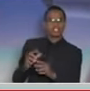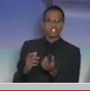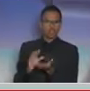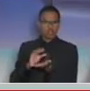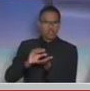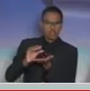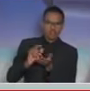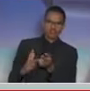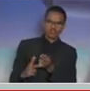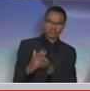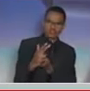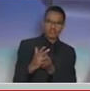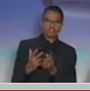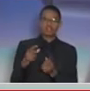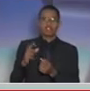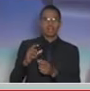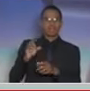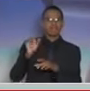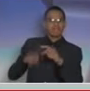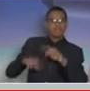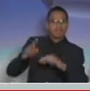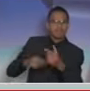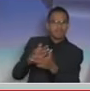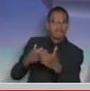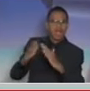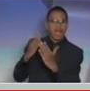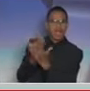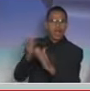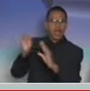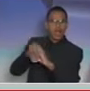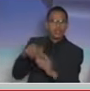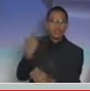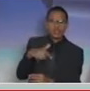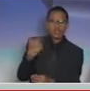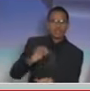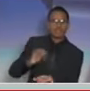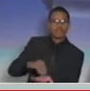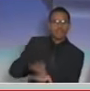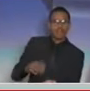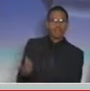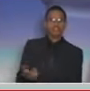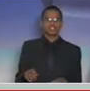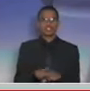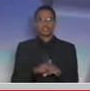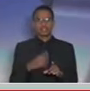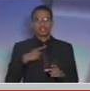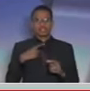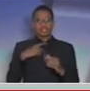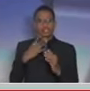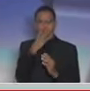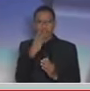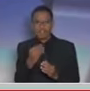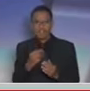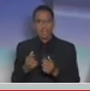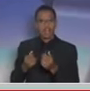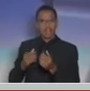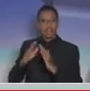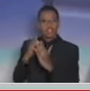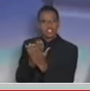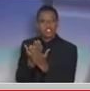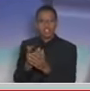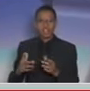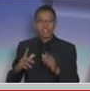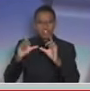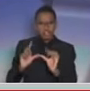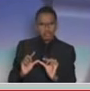não tem material nas escolas, não tem, diminuiu o transporte escolar, diminuiu a merenda escolar, está